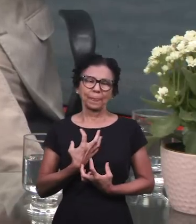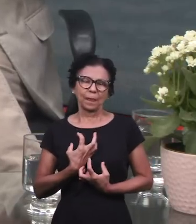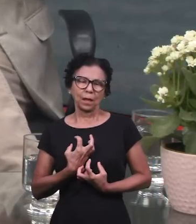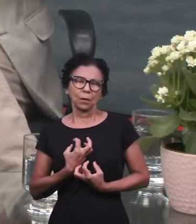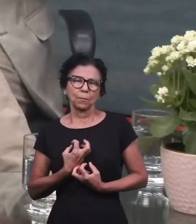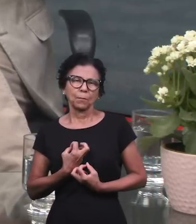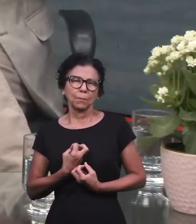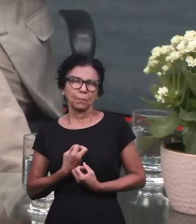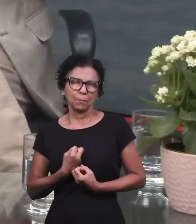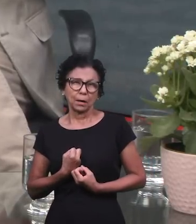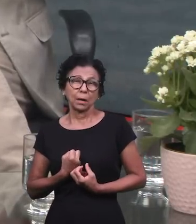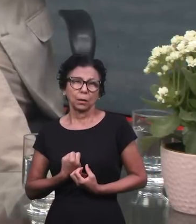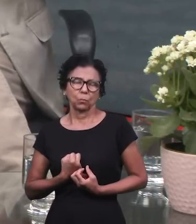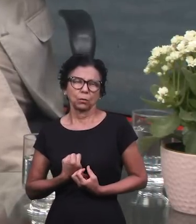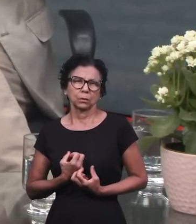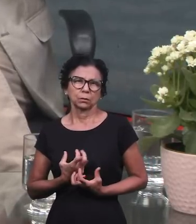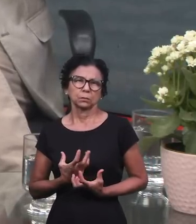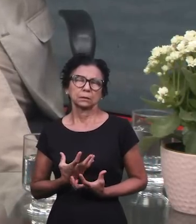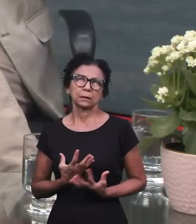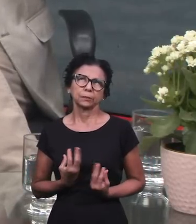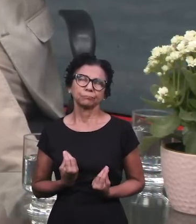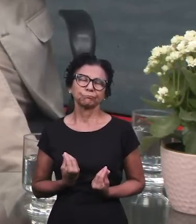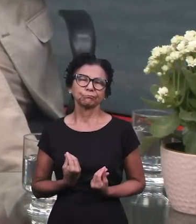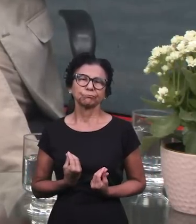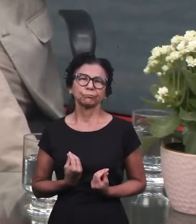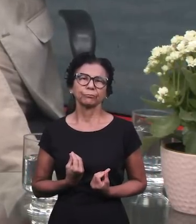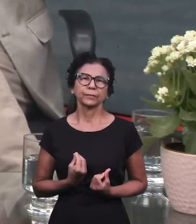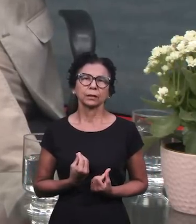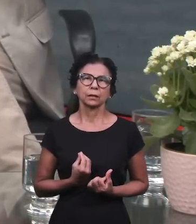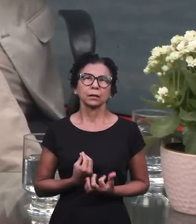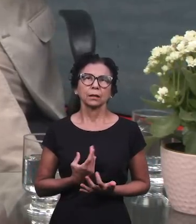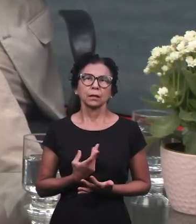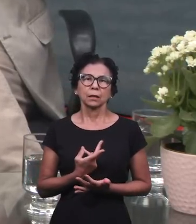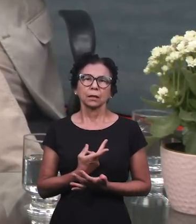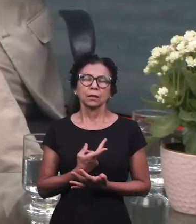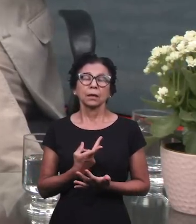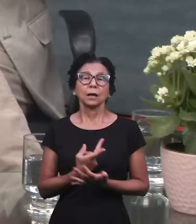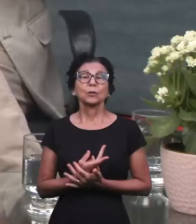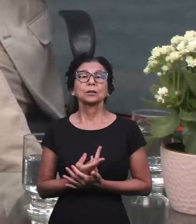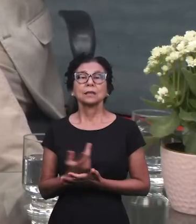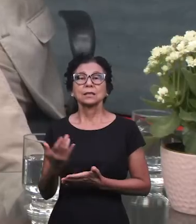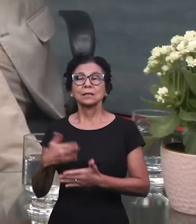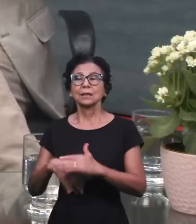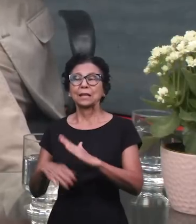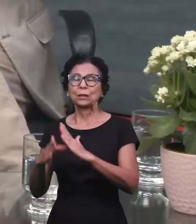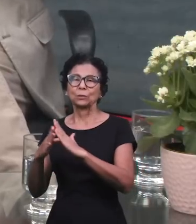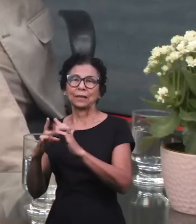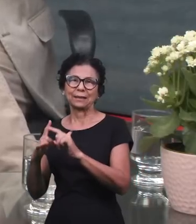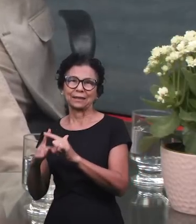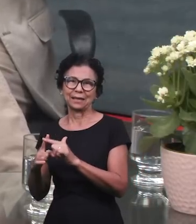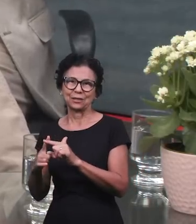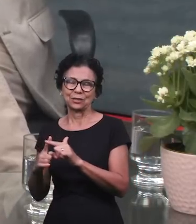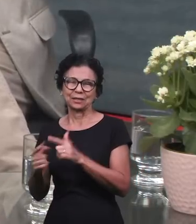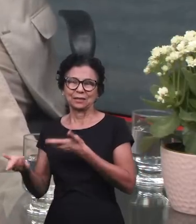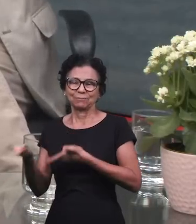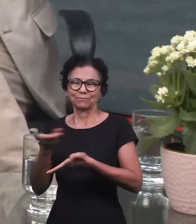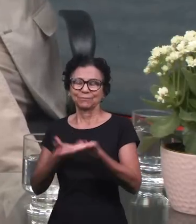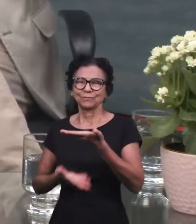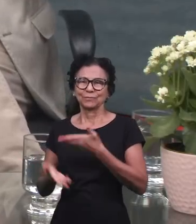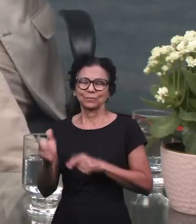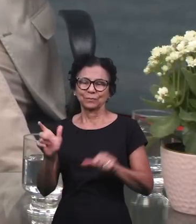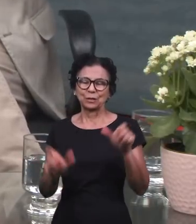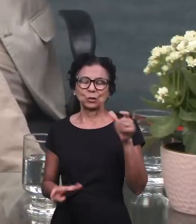além, que é o fato de que essa mágoa ela esteja acontecendo entre irmãos na igreja. Aí já é pior ainda, é como se fosse um estágio